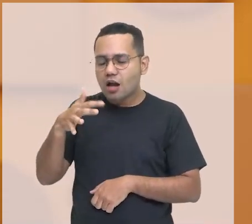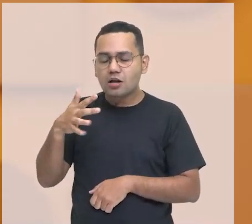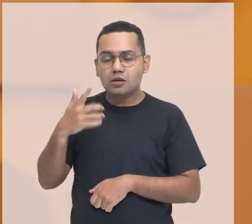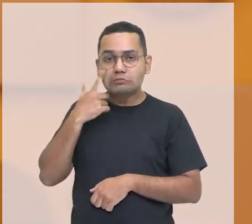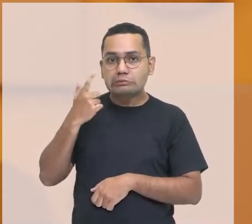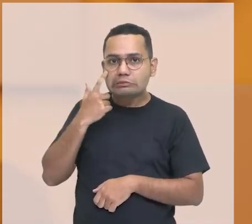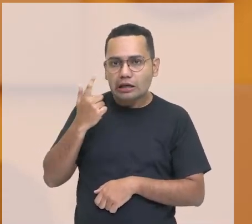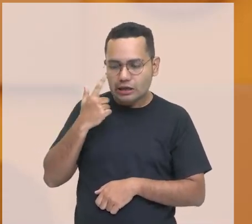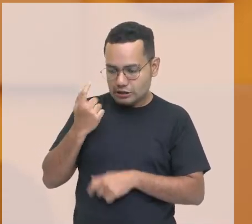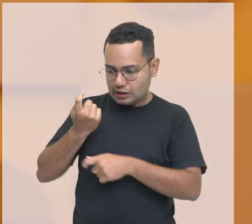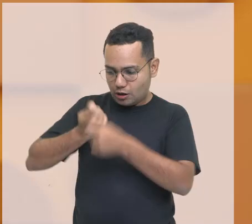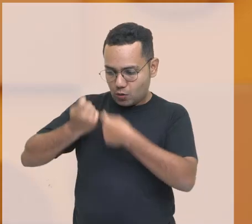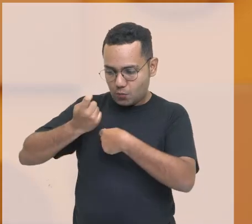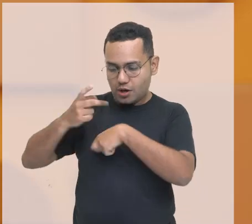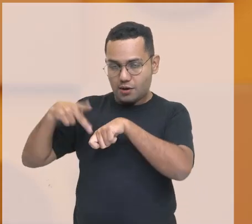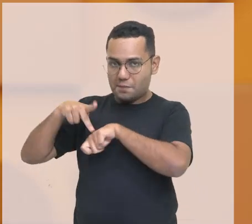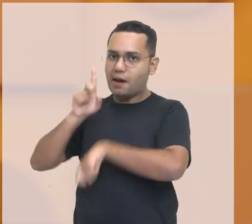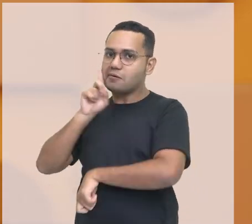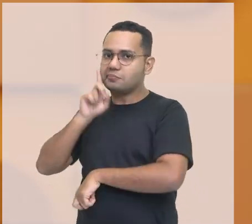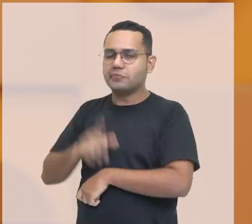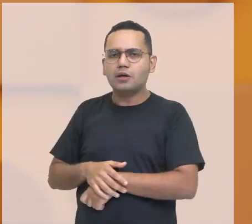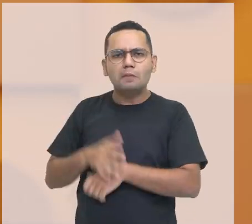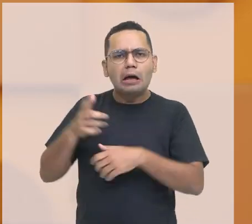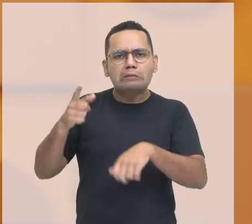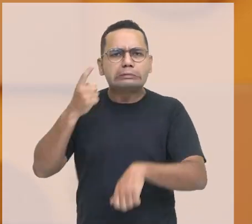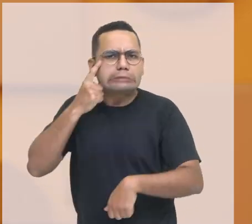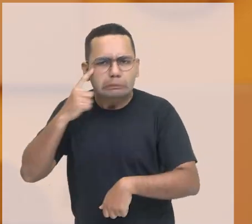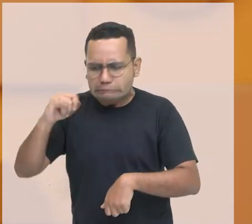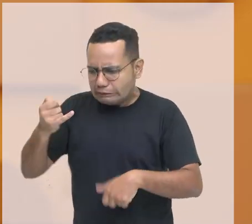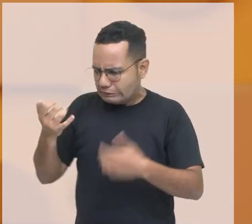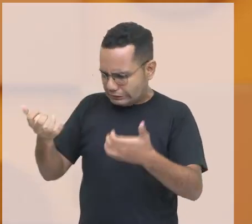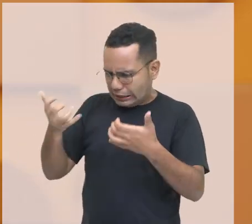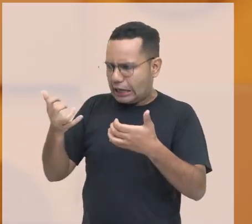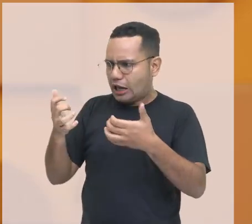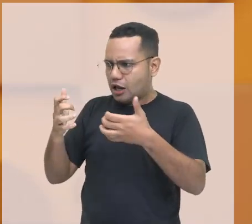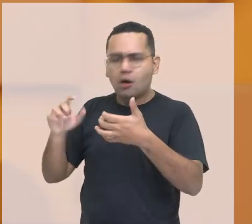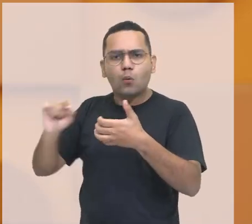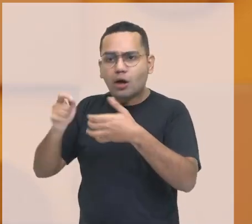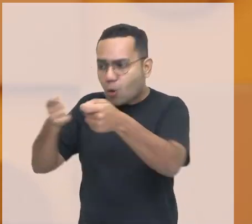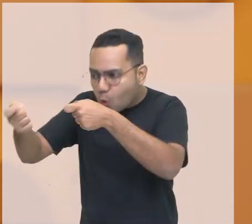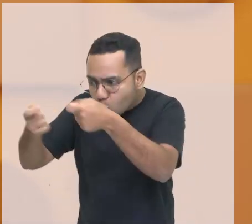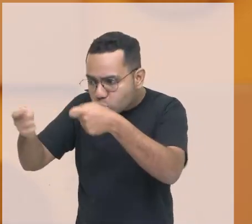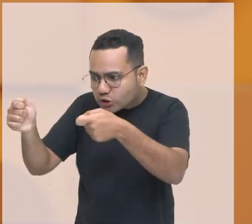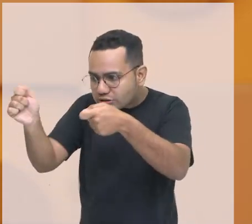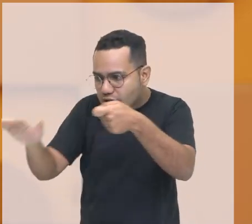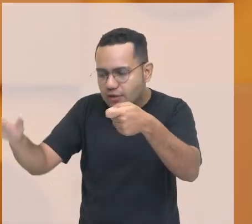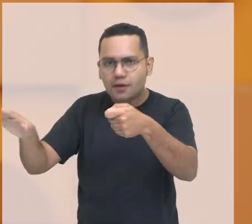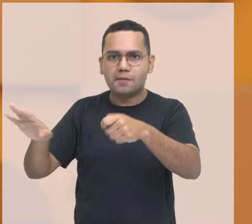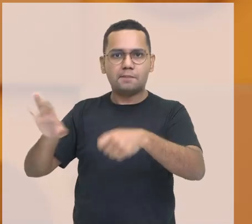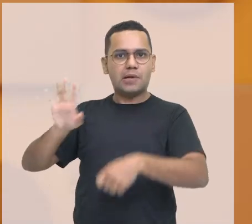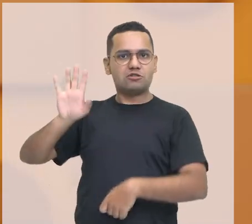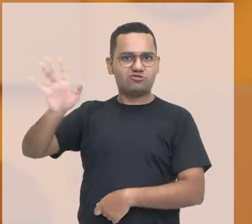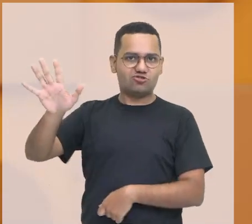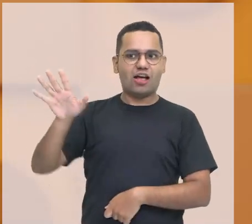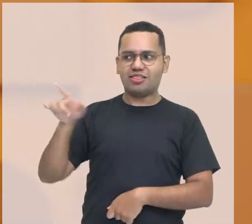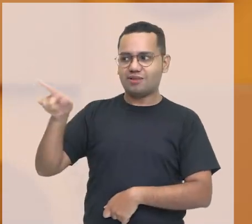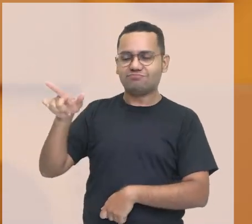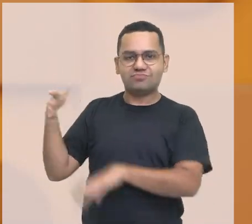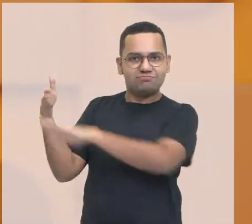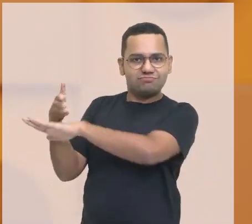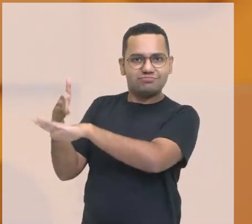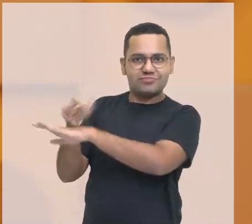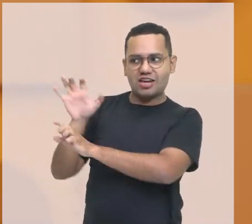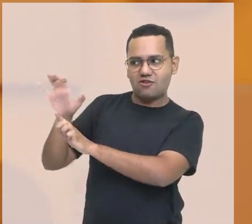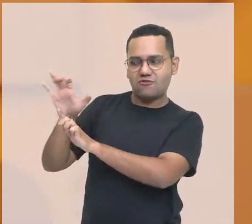Unidos. O Japão queria dominar a Ásia, mas economicamente, quem dominava aquela região já eram os Estados Unidos. Então a gente